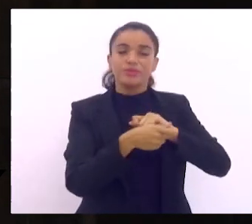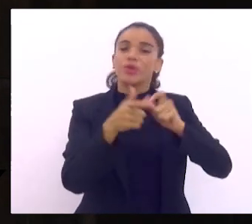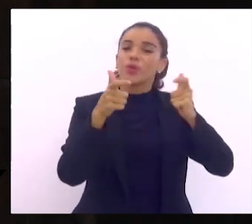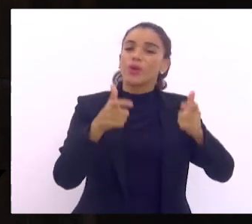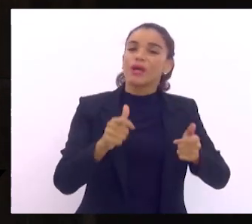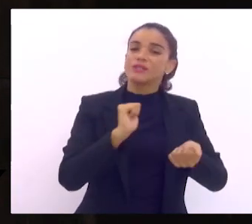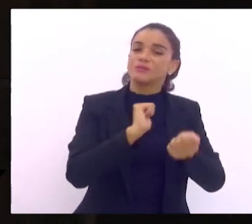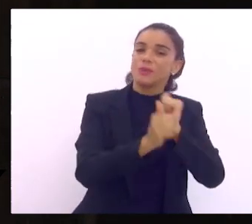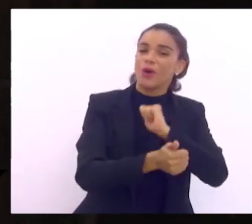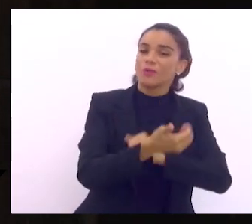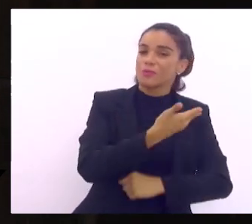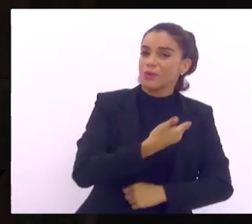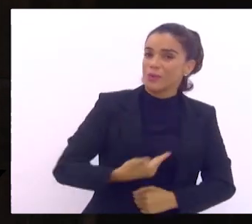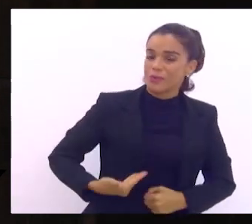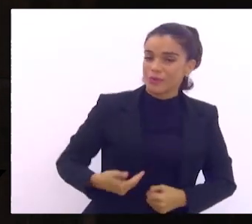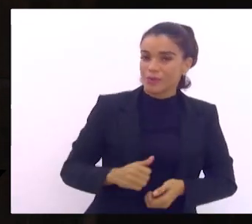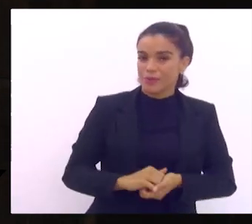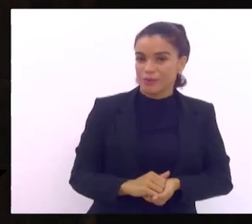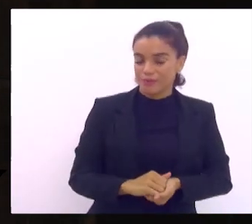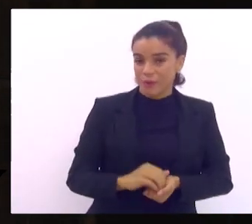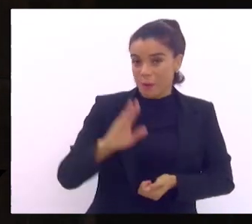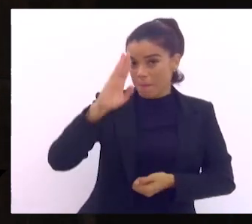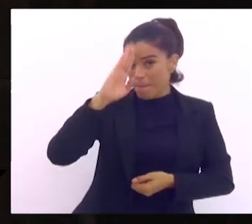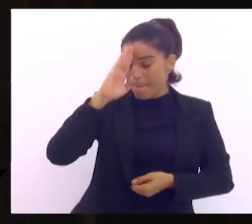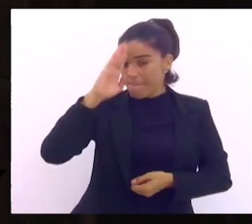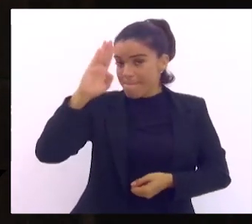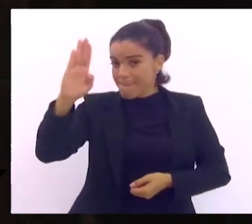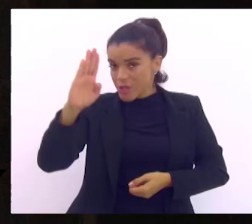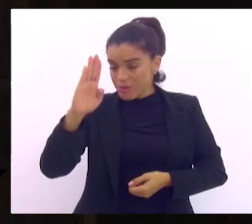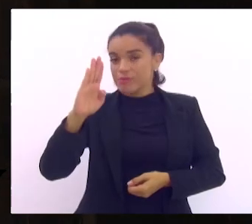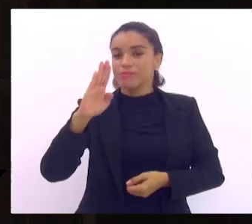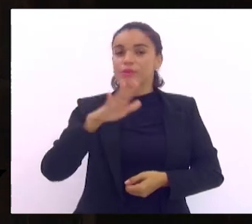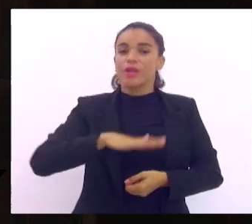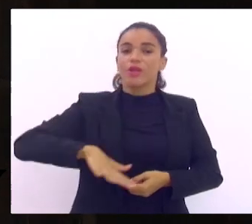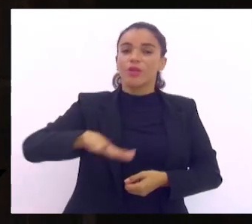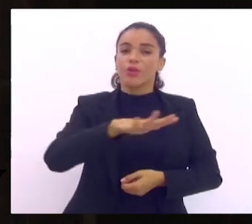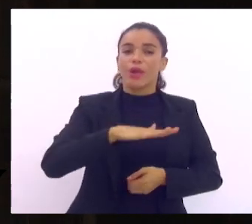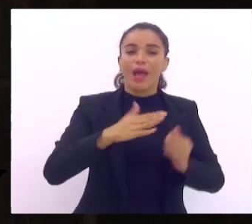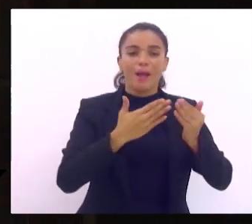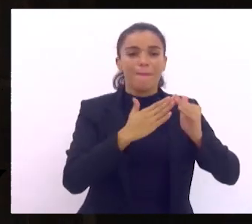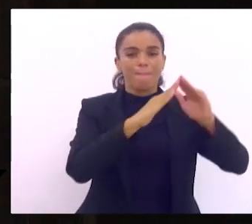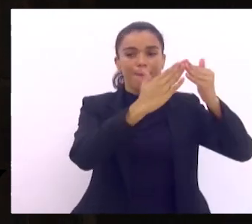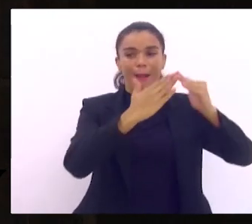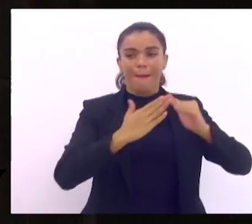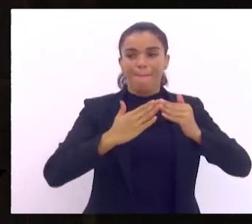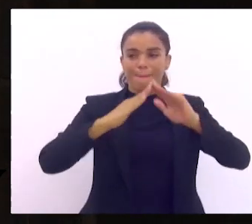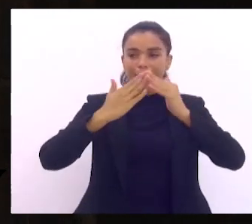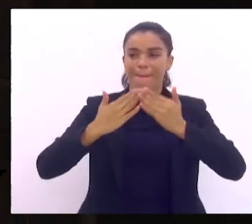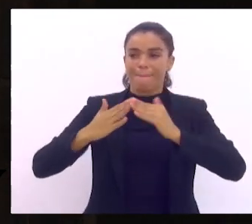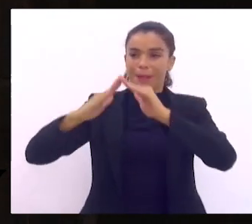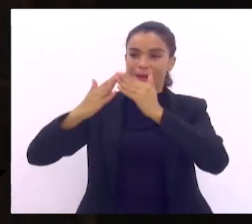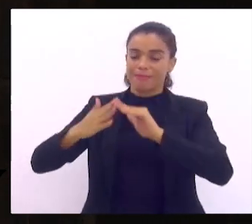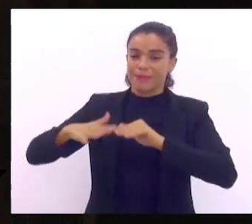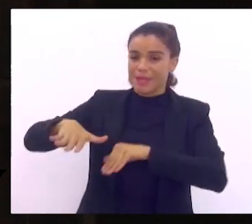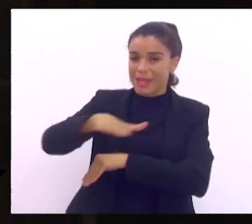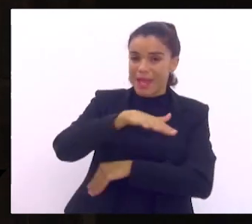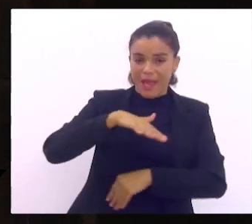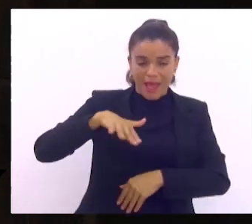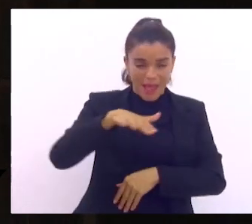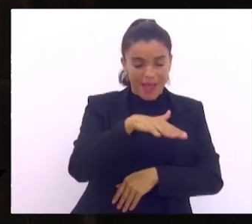esportivas públicas, prioritariamente em territórios de favelas e demais áreas